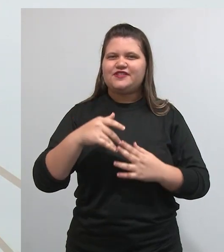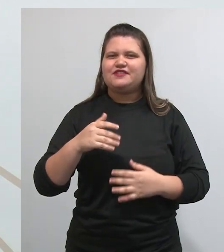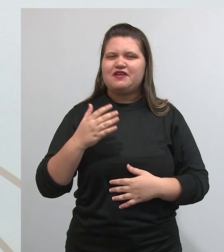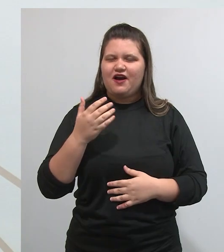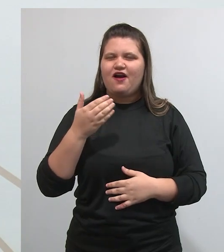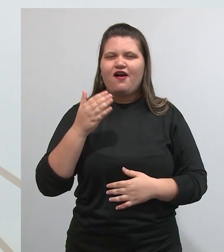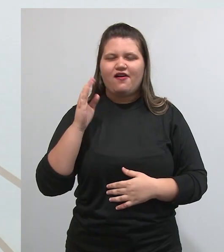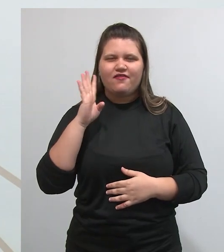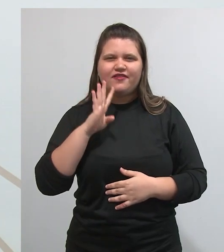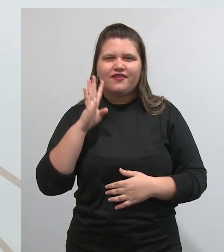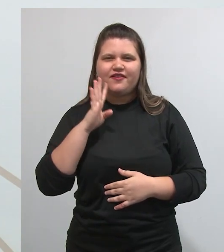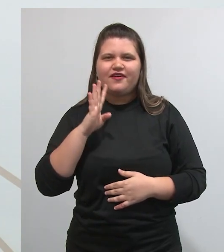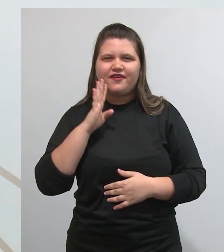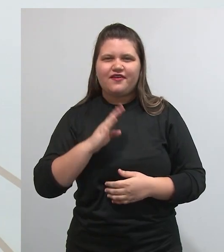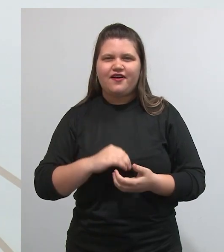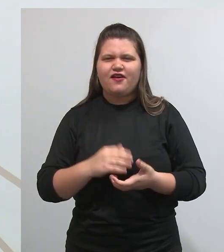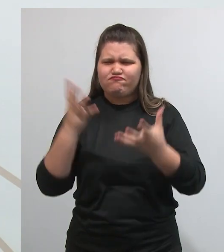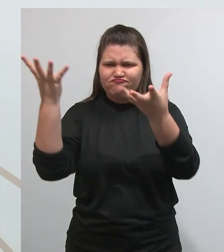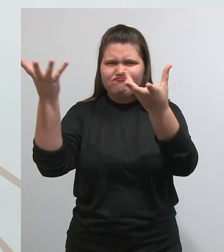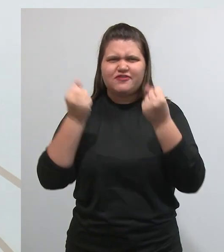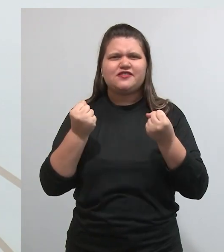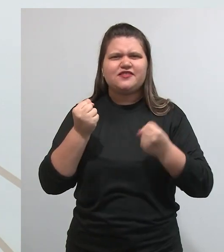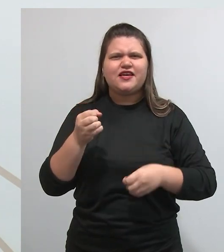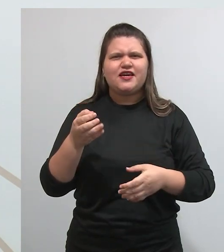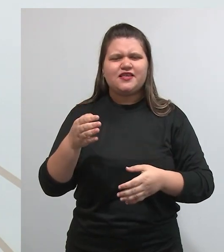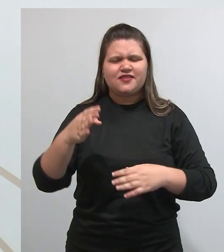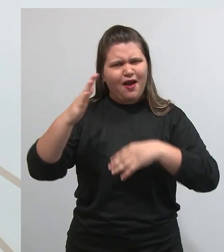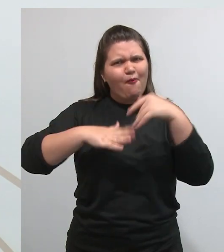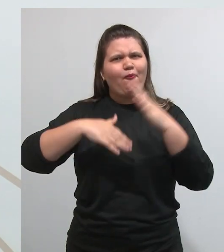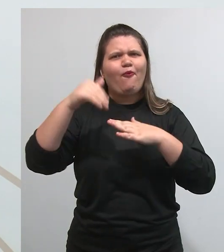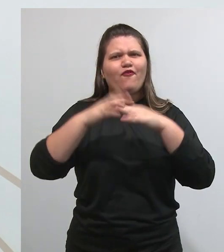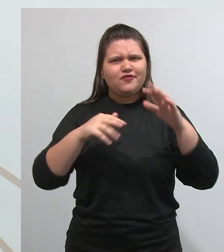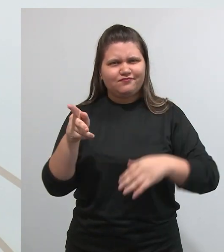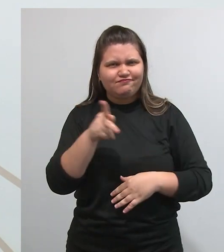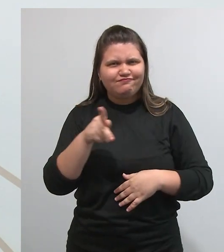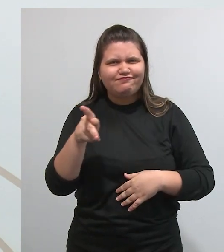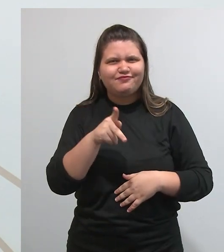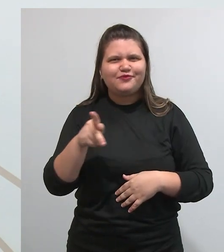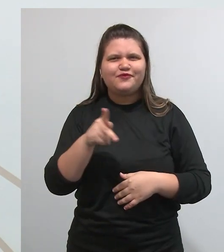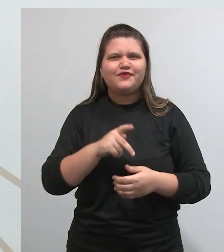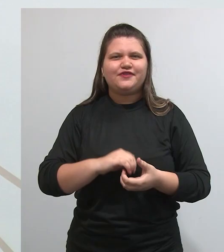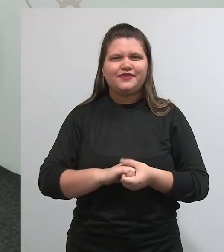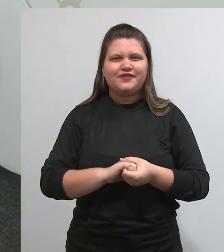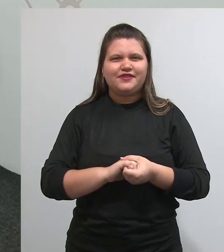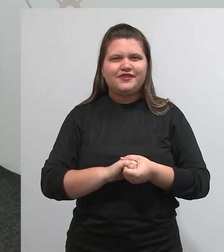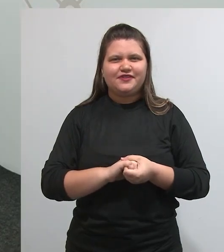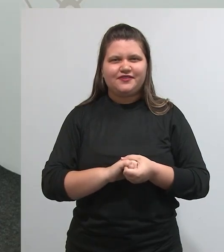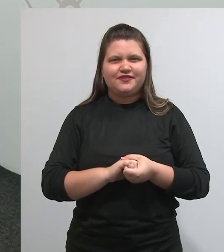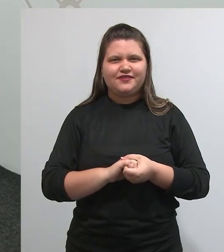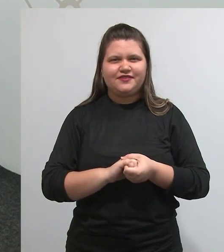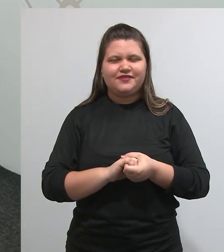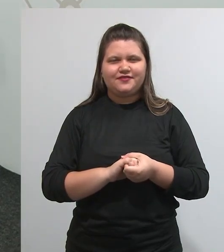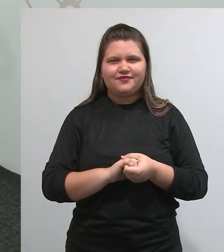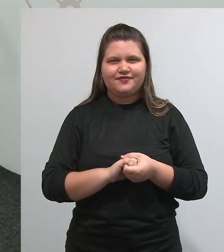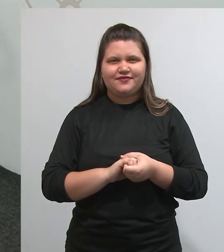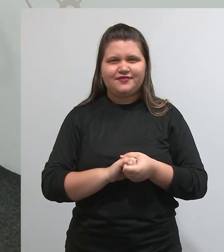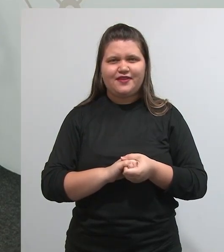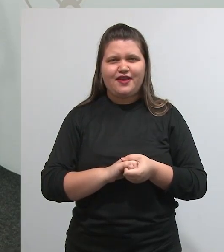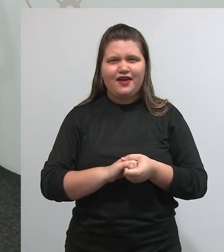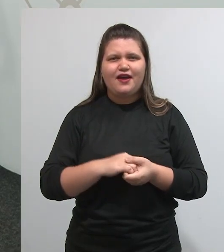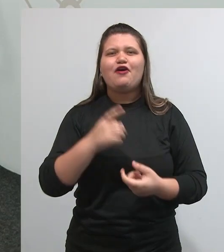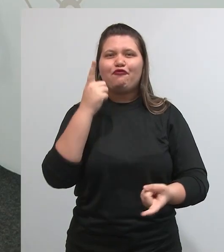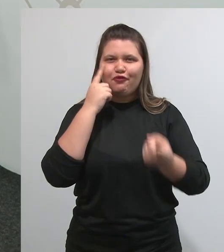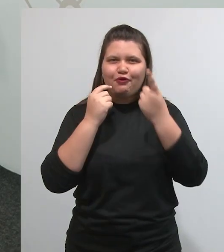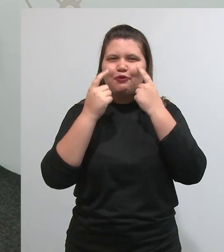e aceitou como um pedido de iluminação. Eu fico emocionada de contar a